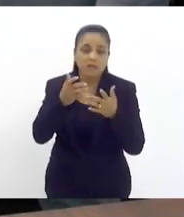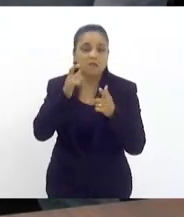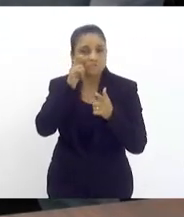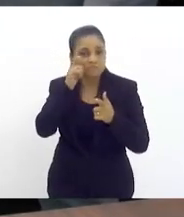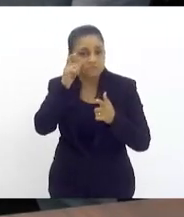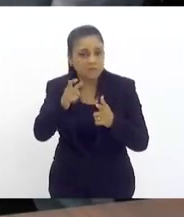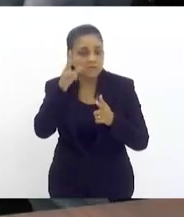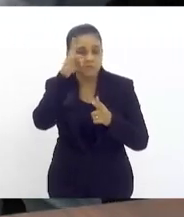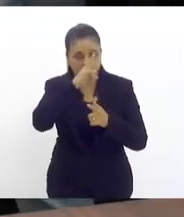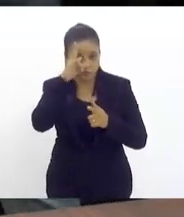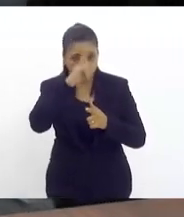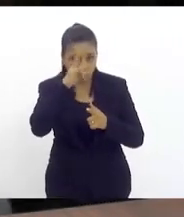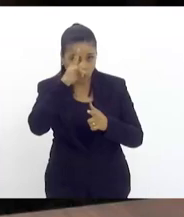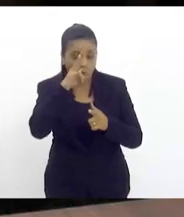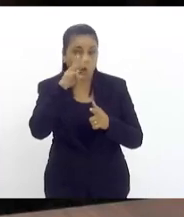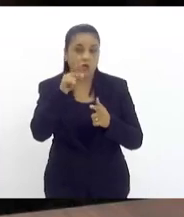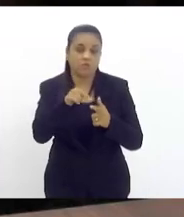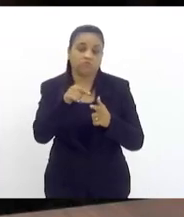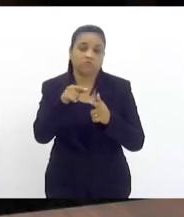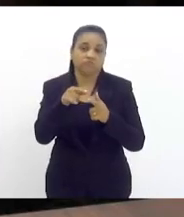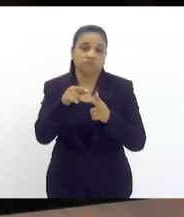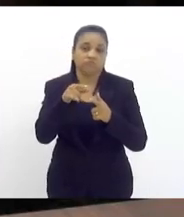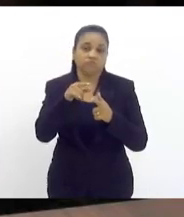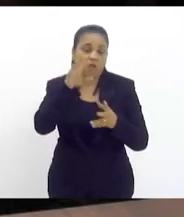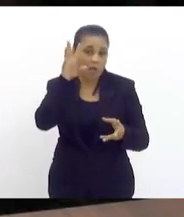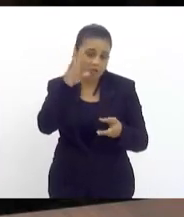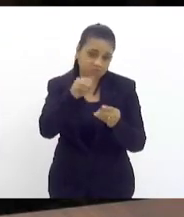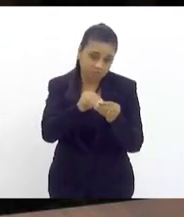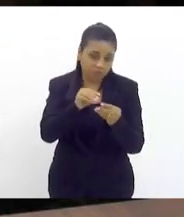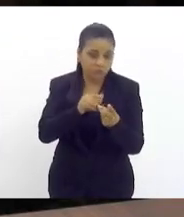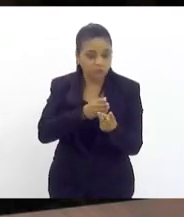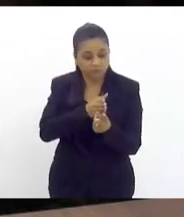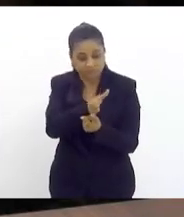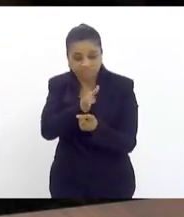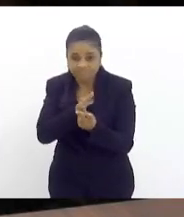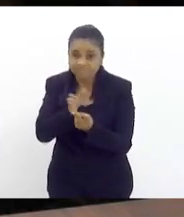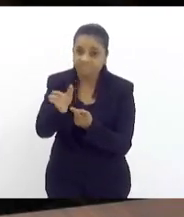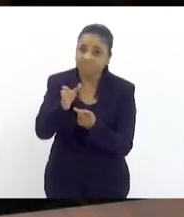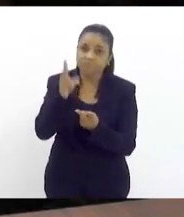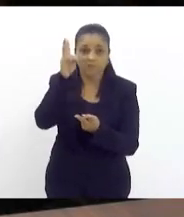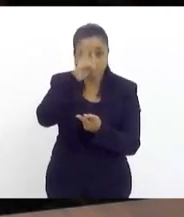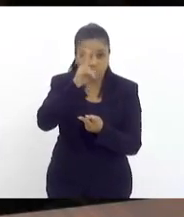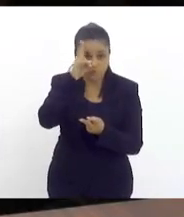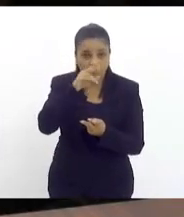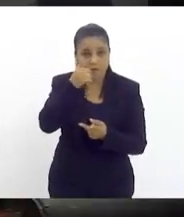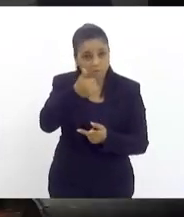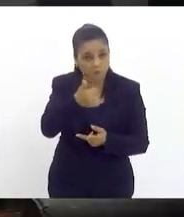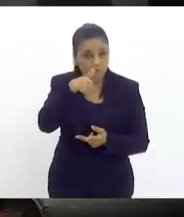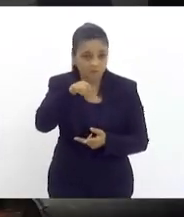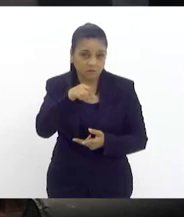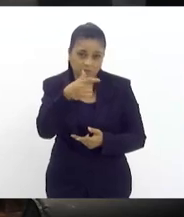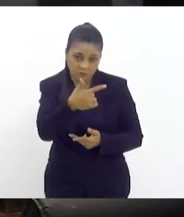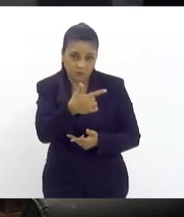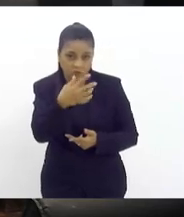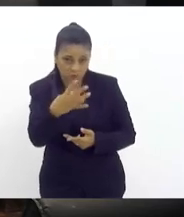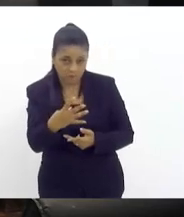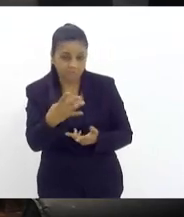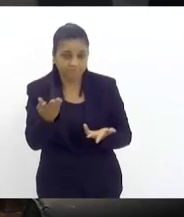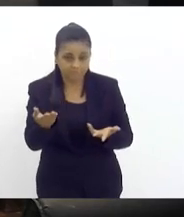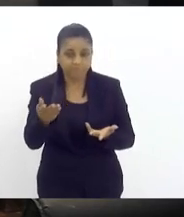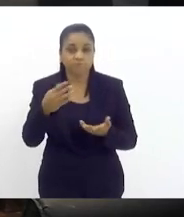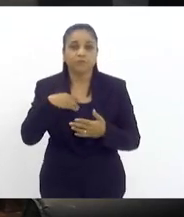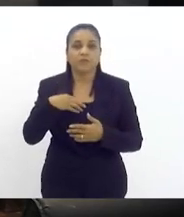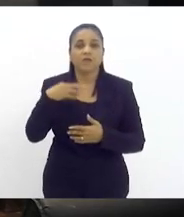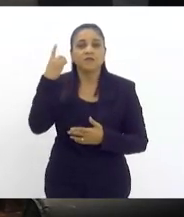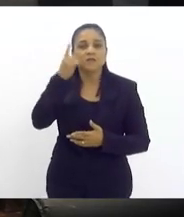também, tirar suas próprias conclusões, porque tem os dois lados que pegam um pouquinho da história do que aconteceu em 1924. Deputada Renata